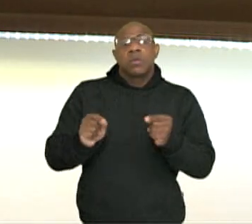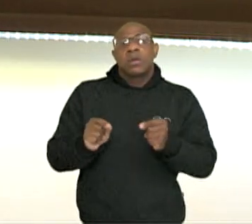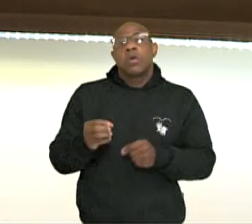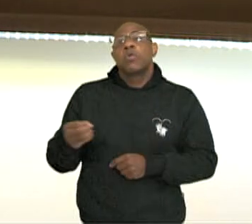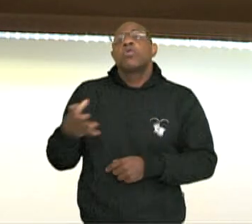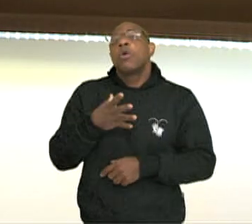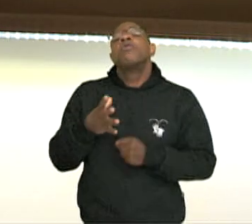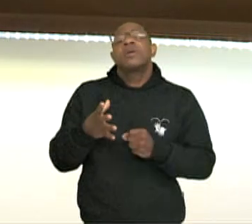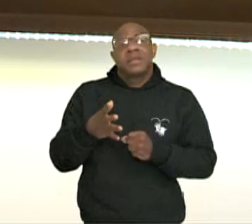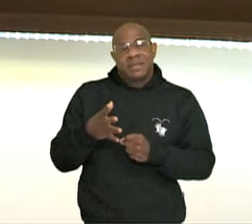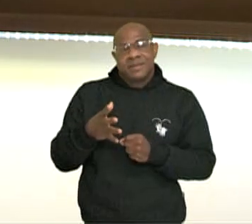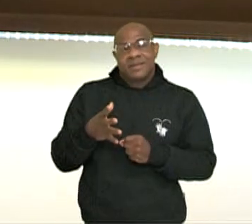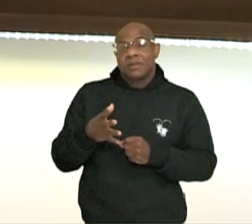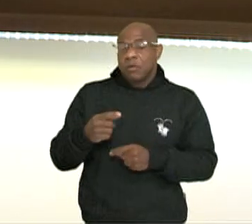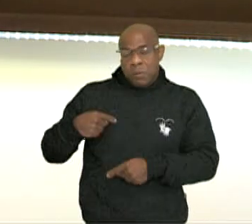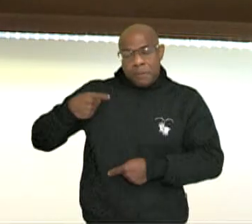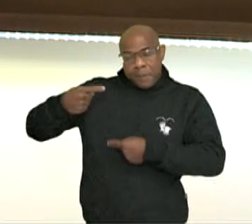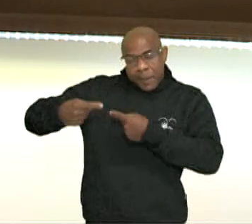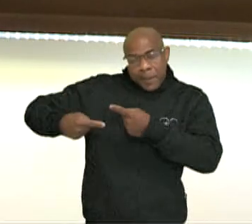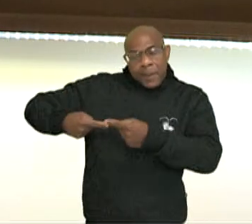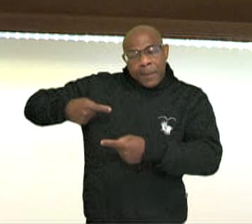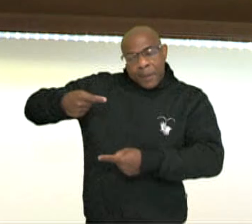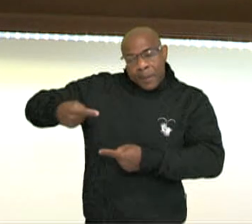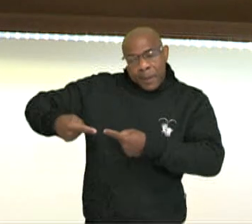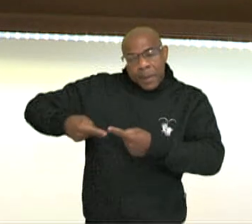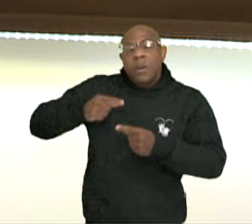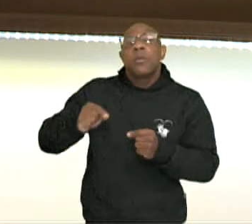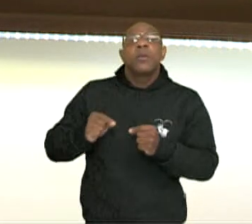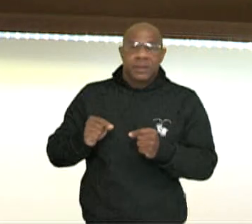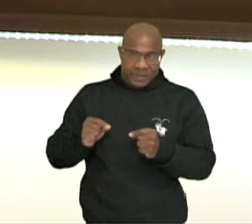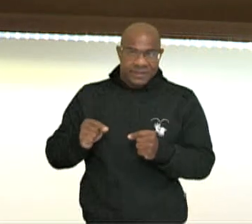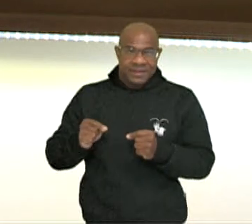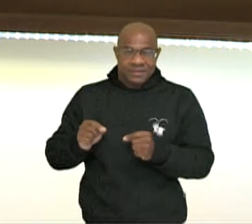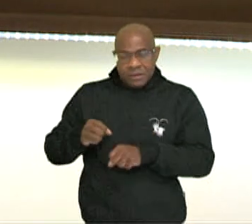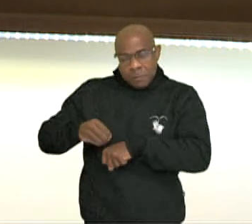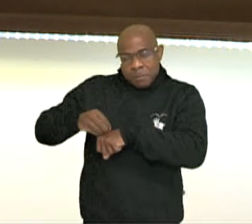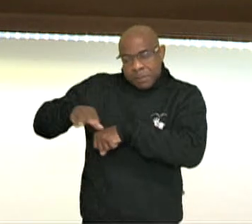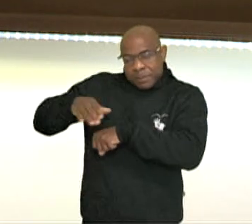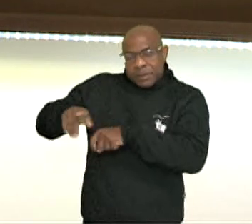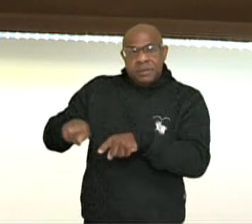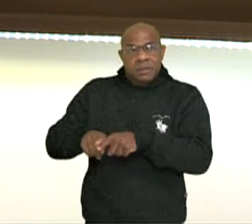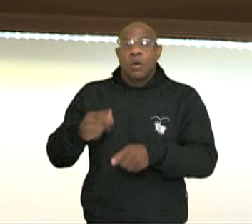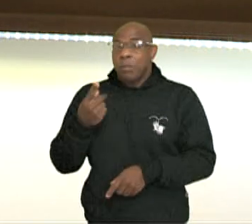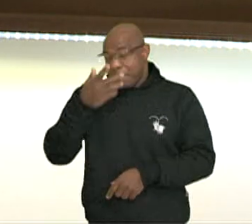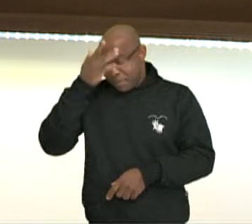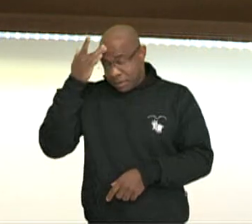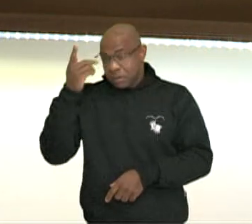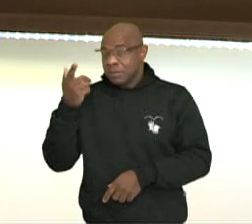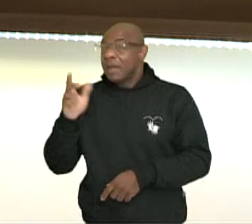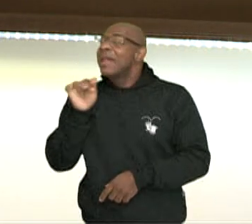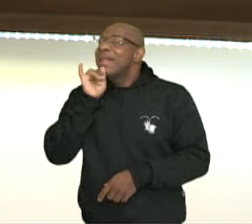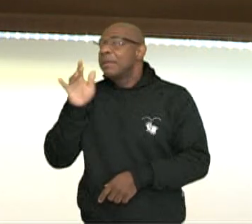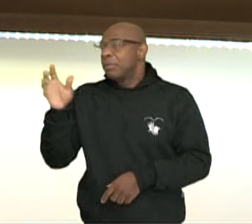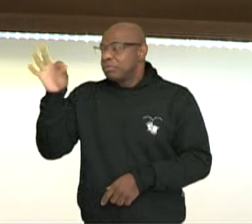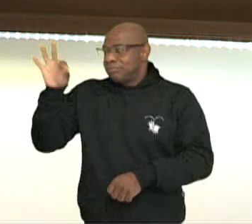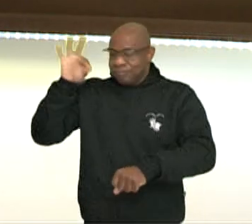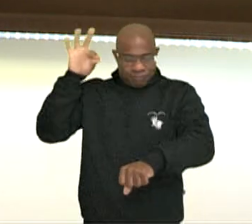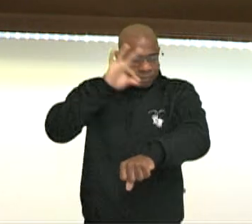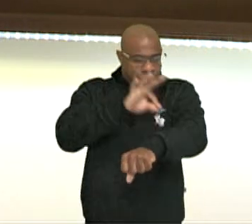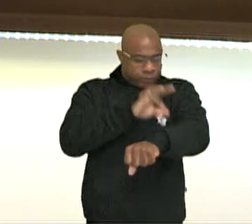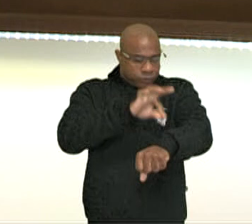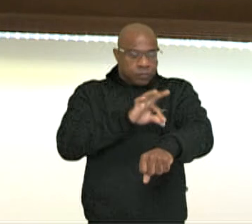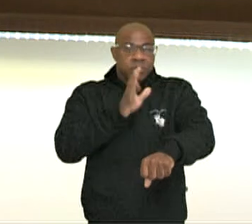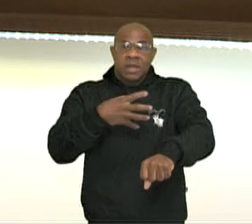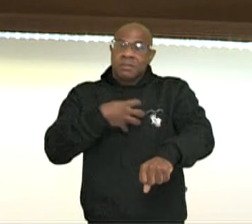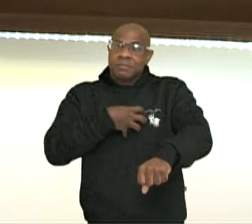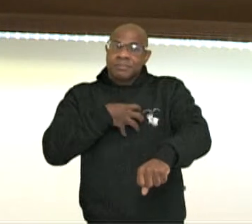transmissão. Então, olha só a estratégia. O mosquito pica uma pessoa que já está